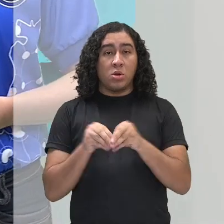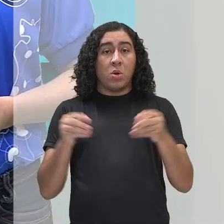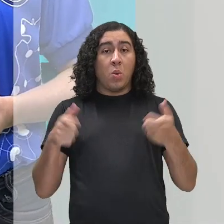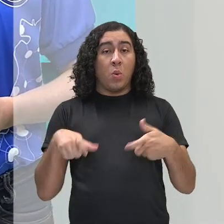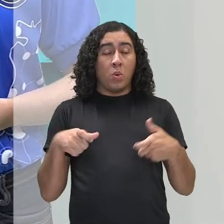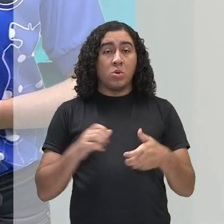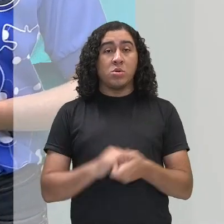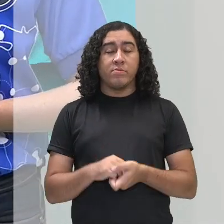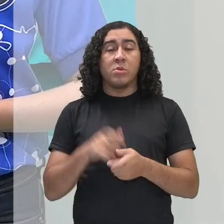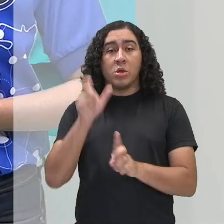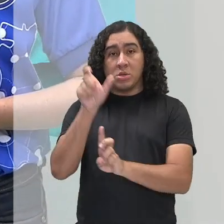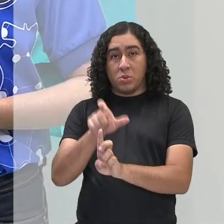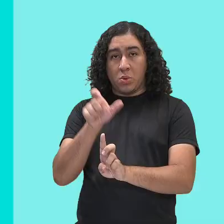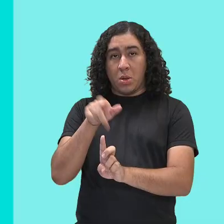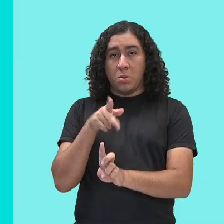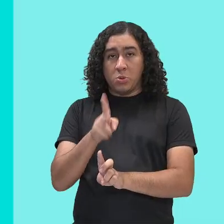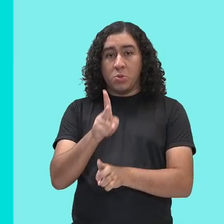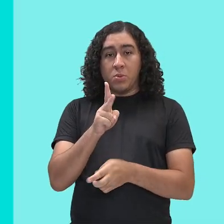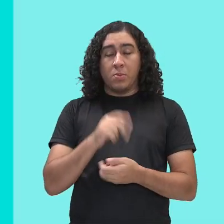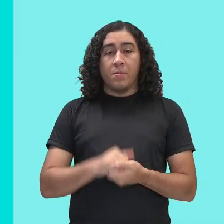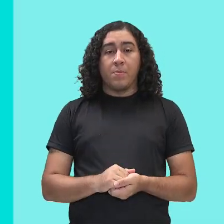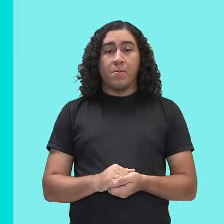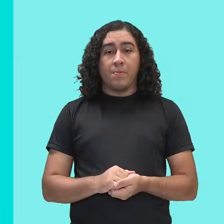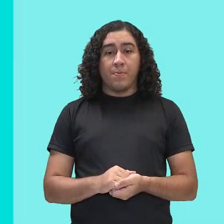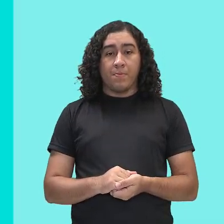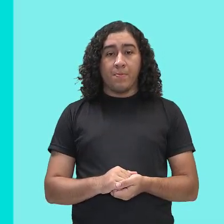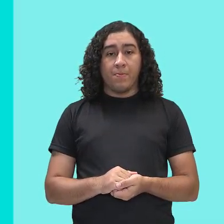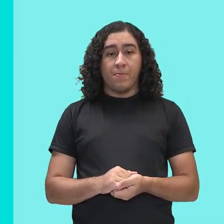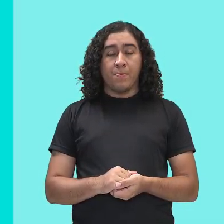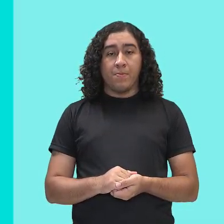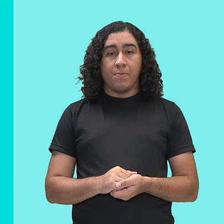ainda no singular. Acompanhem.